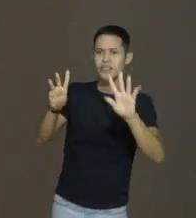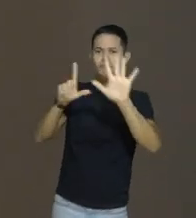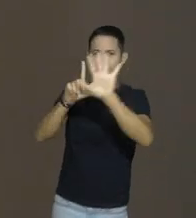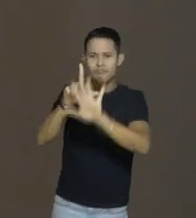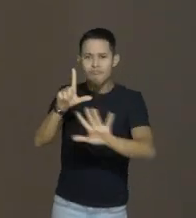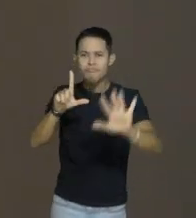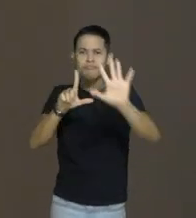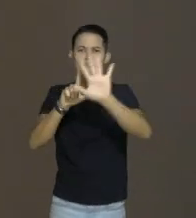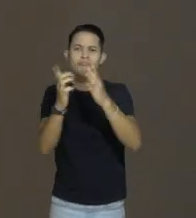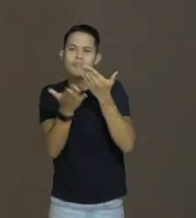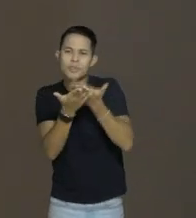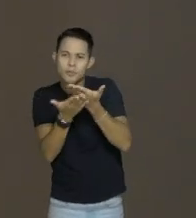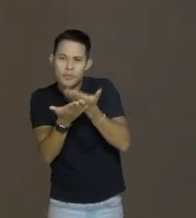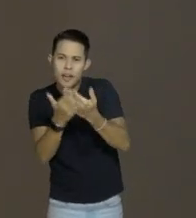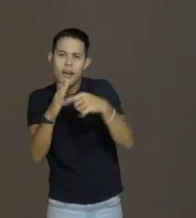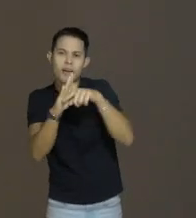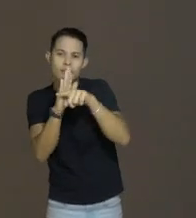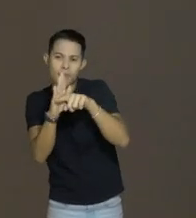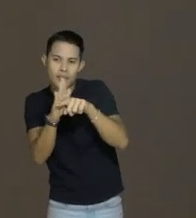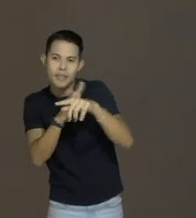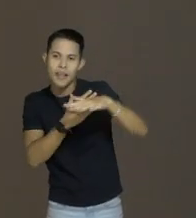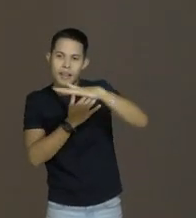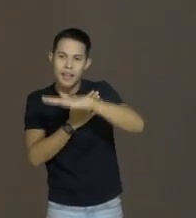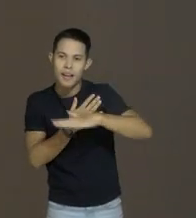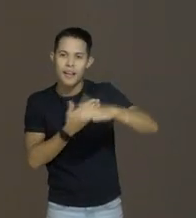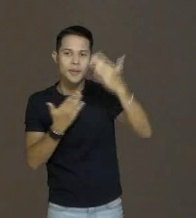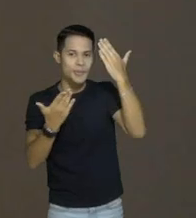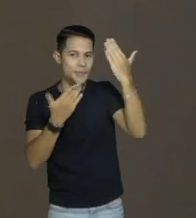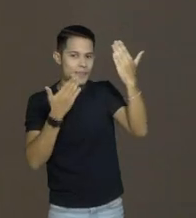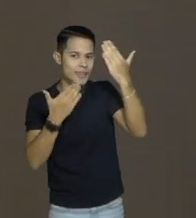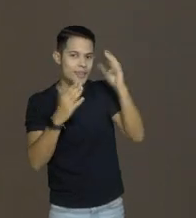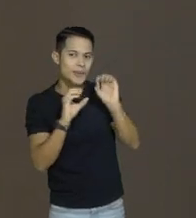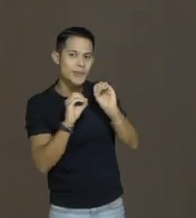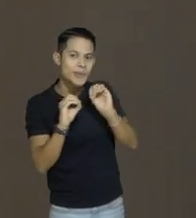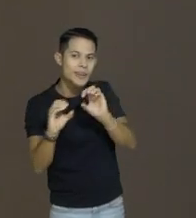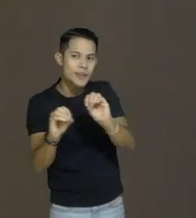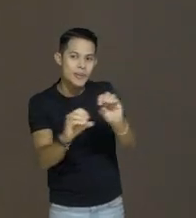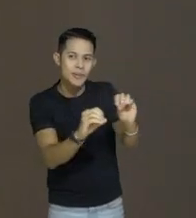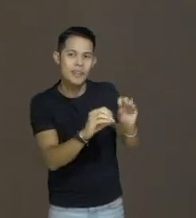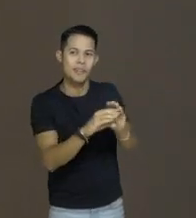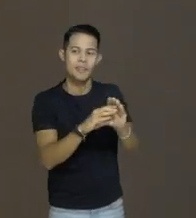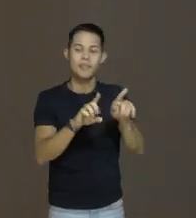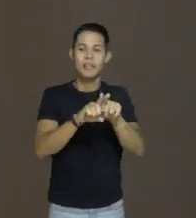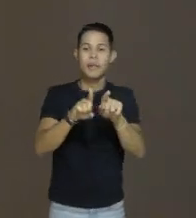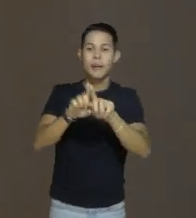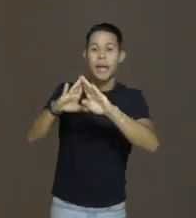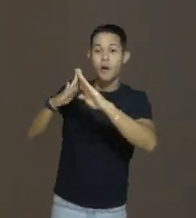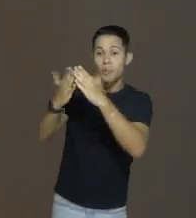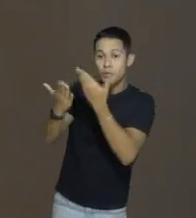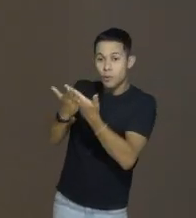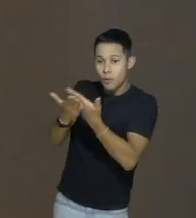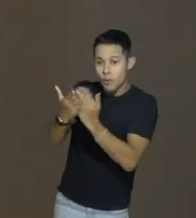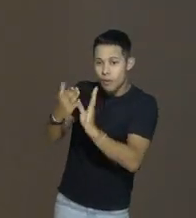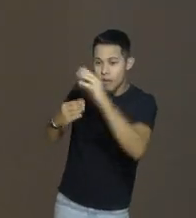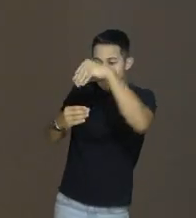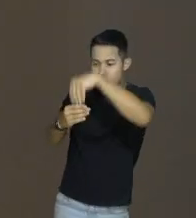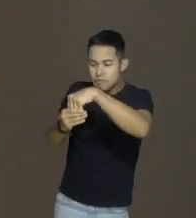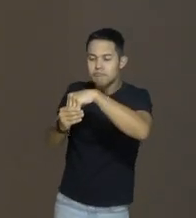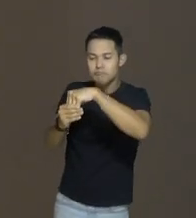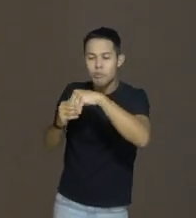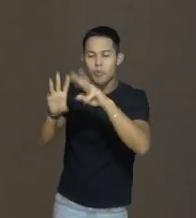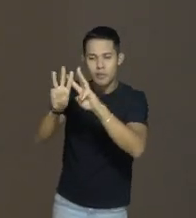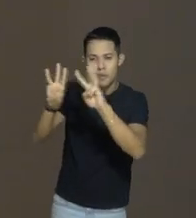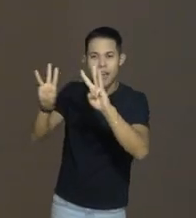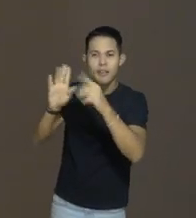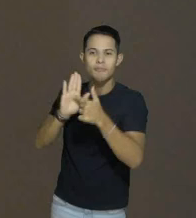tem toda a parte de psicoeducação, tem toda a parte escolar, que é importantíssimo para a família,